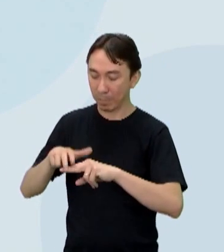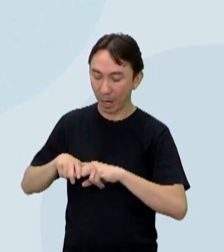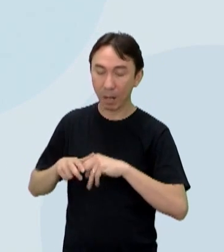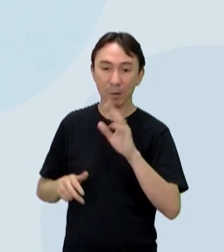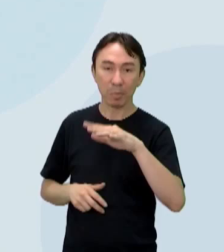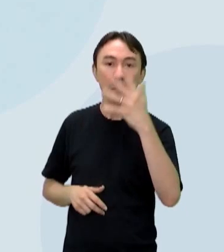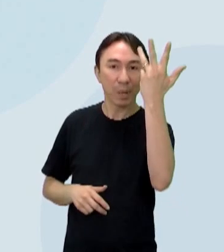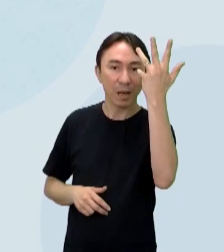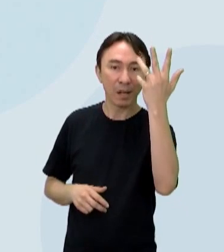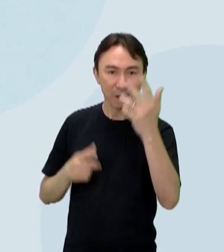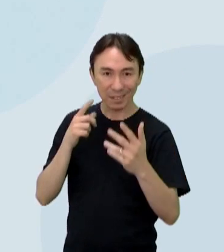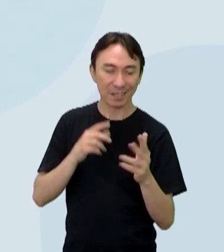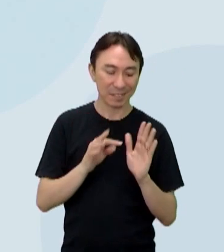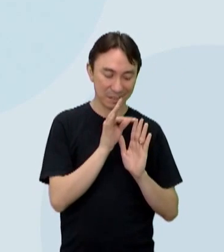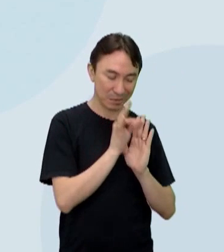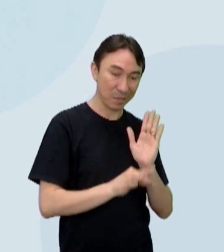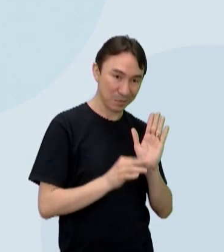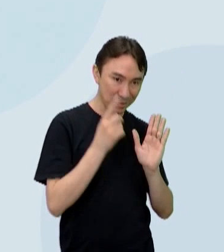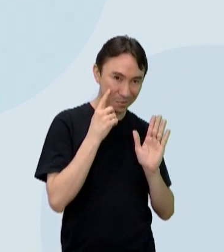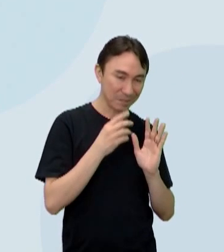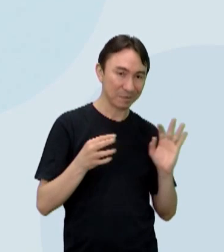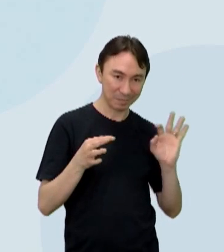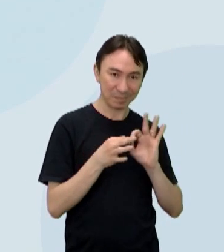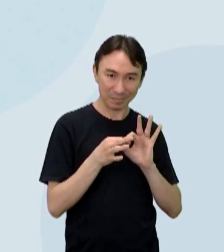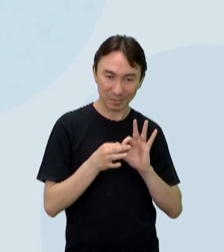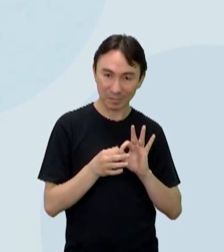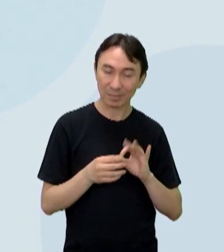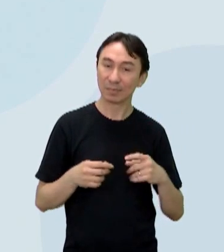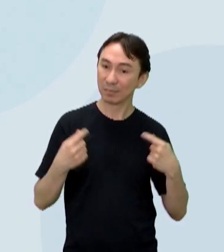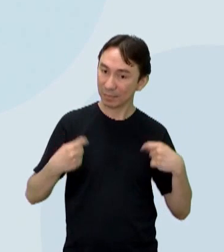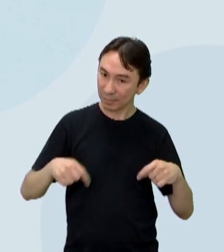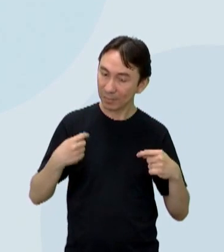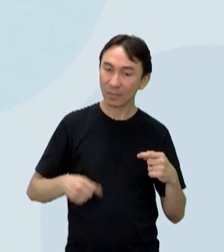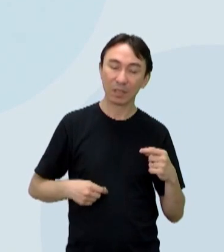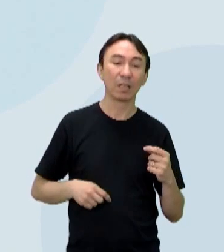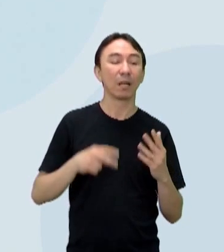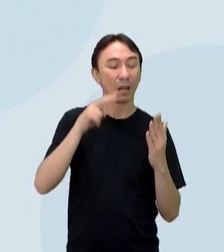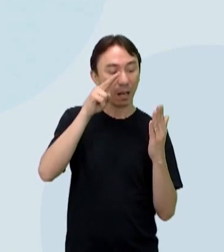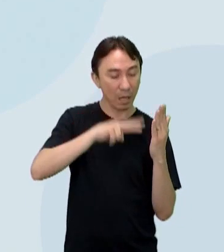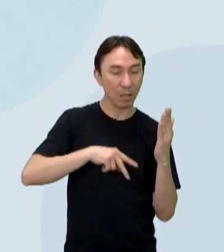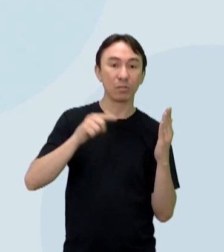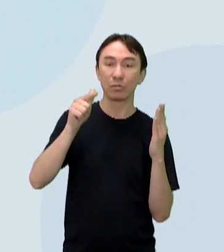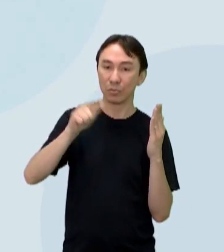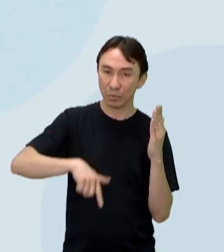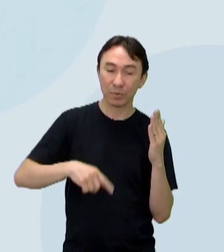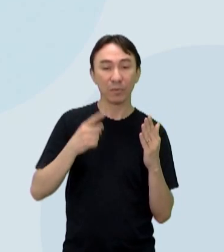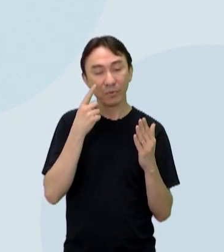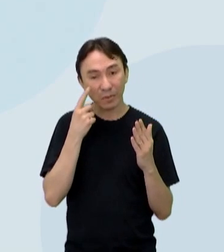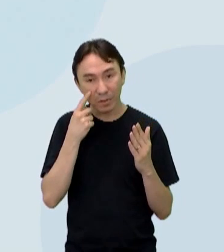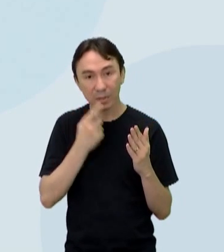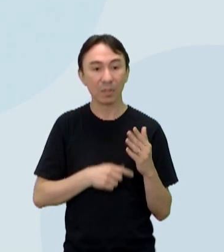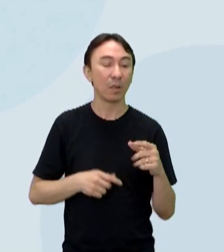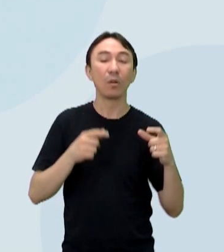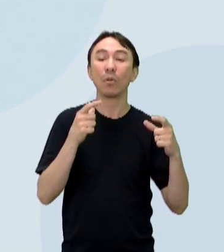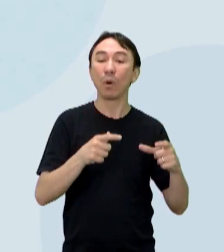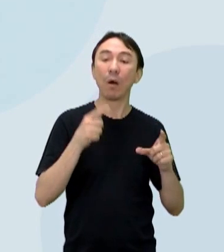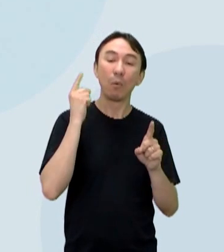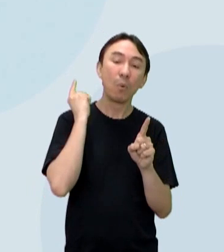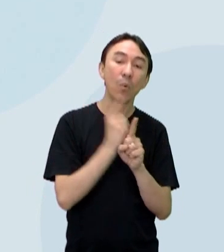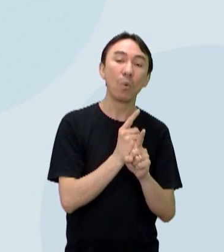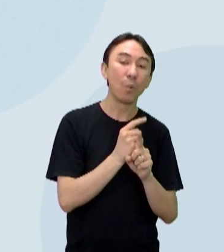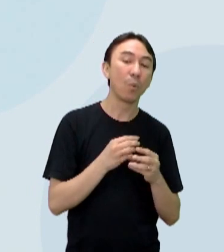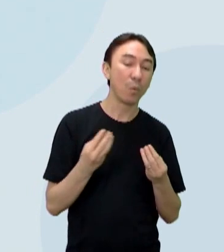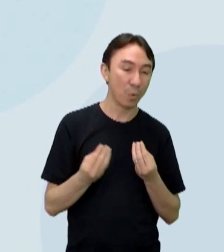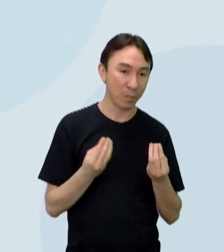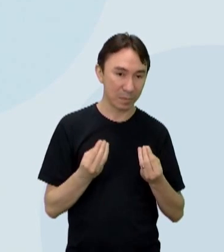do texto. Então, claro, a leitura aí tem que ser retomada para vocês observarem em que momento que isso aparece no texto, tá bom?